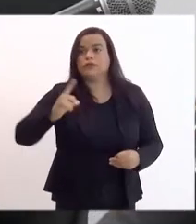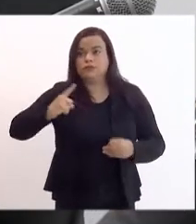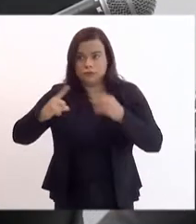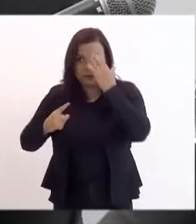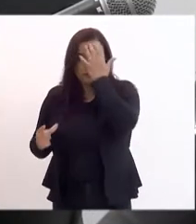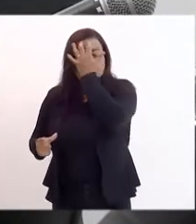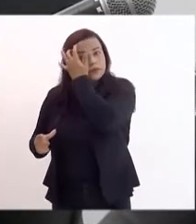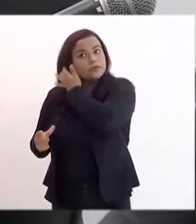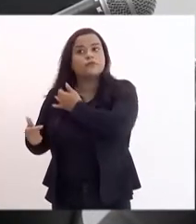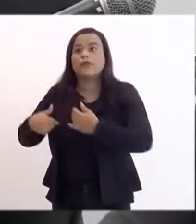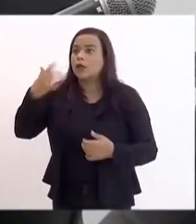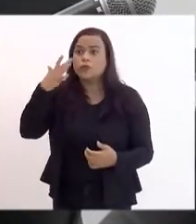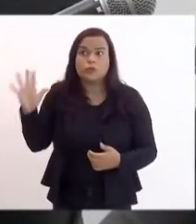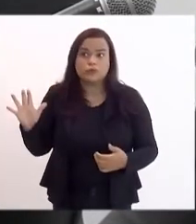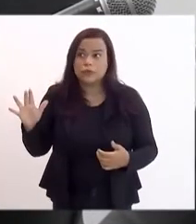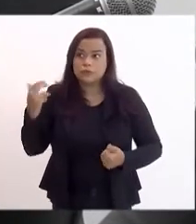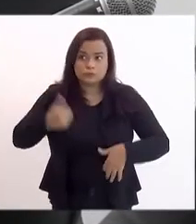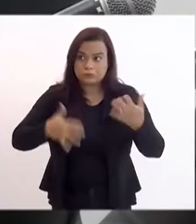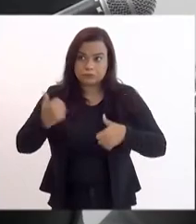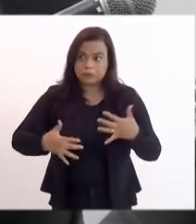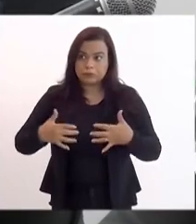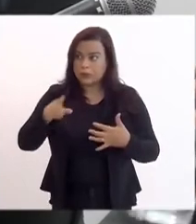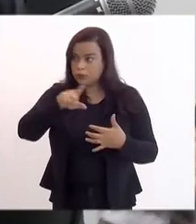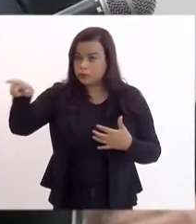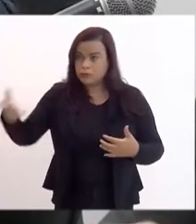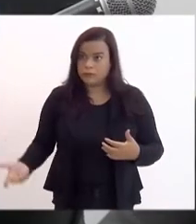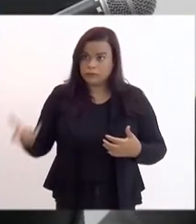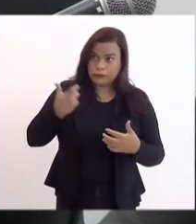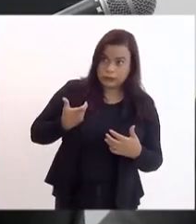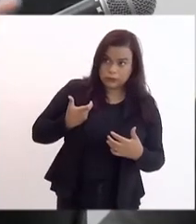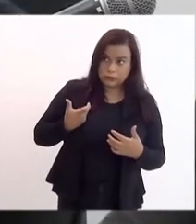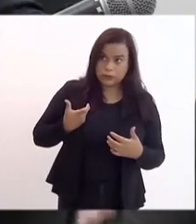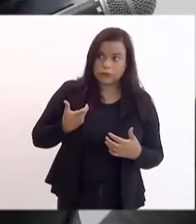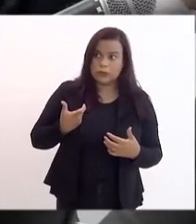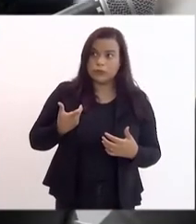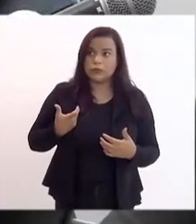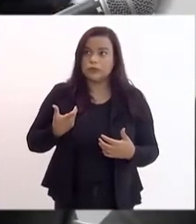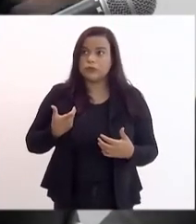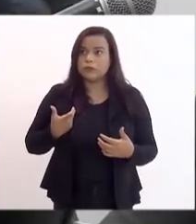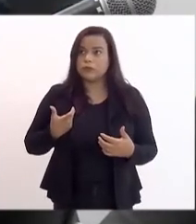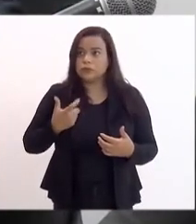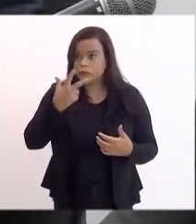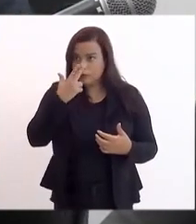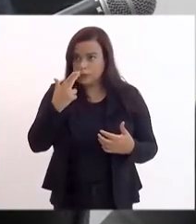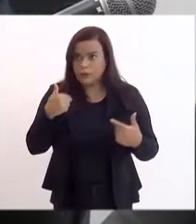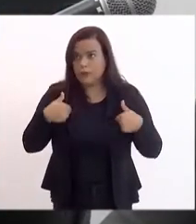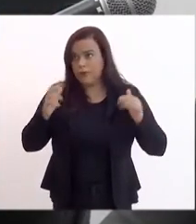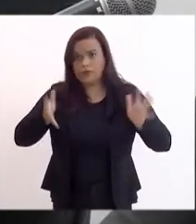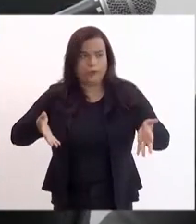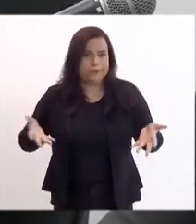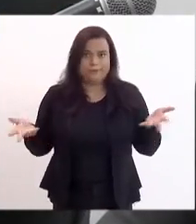Eu não sabia da matéria, me avisaram, porque agora eu já virei... Enfim.